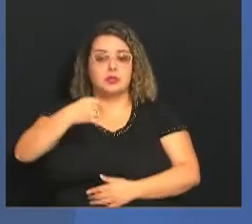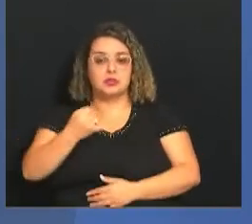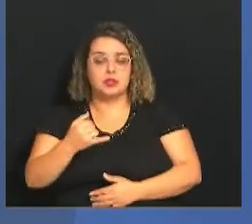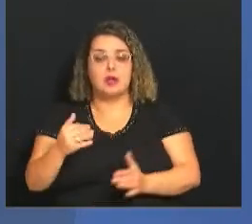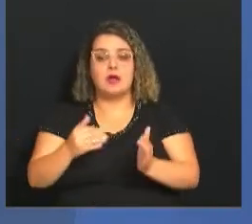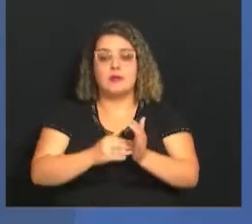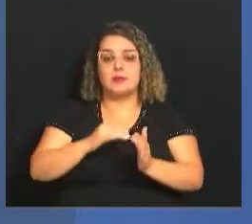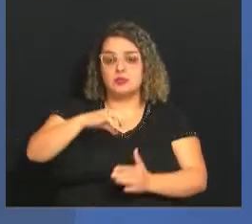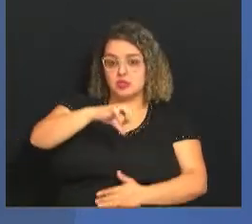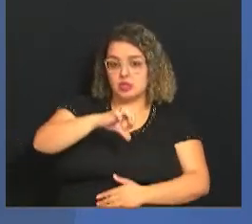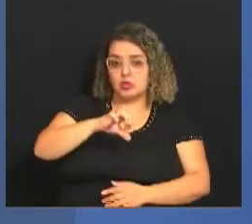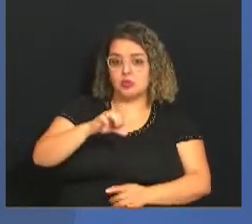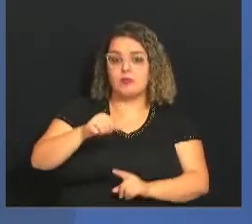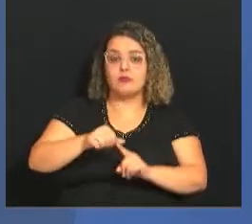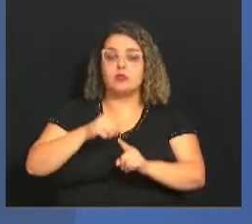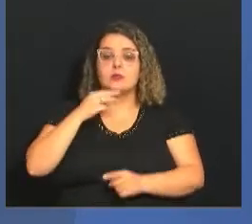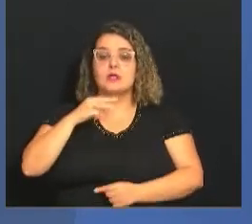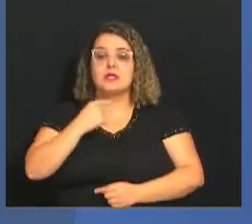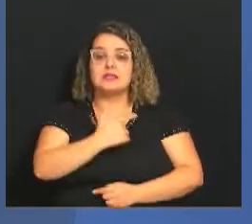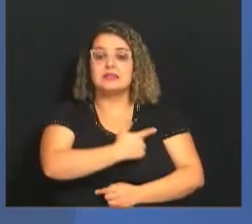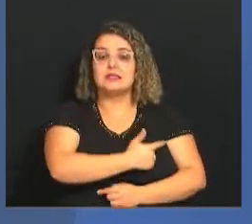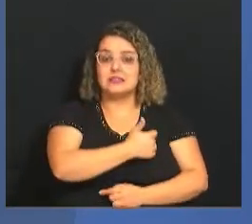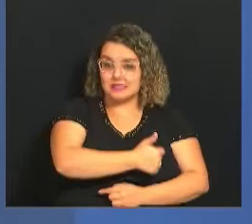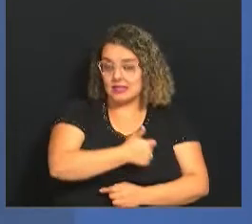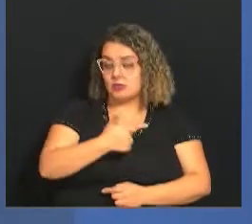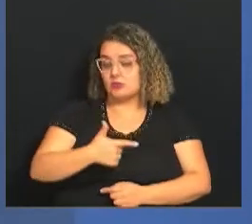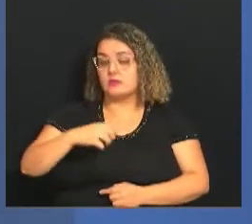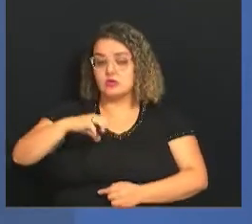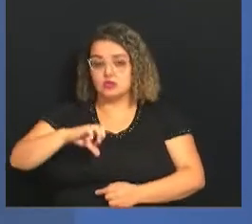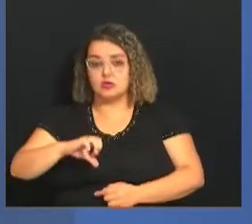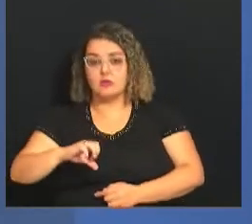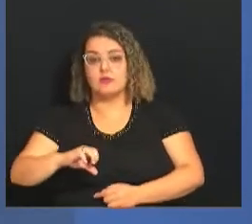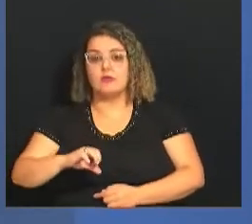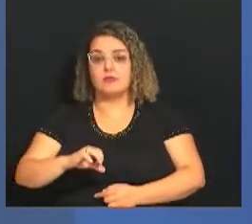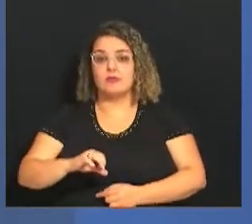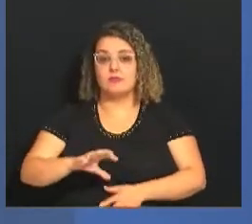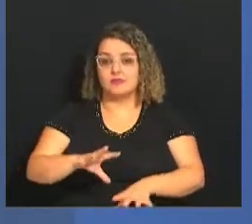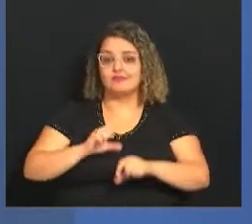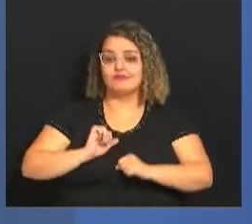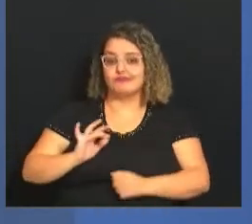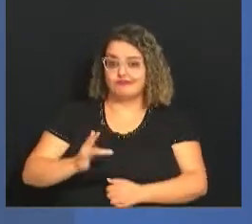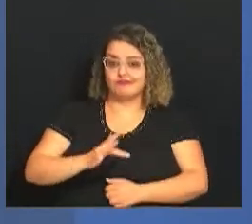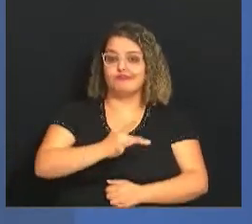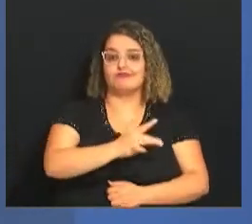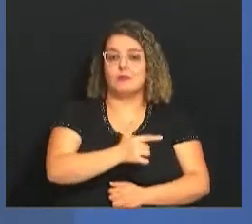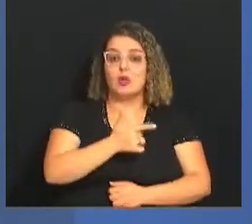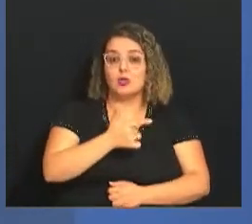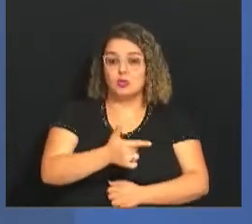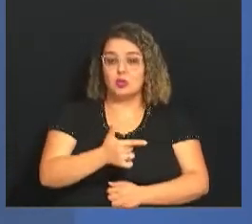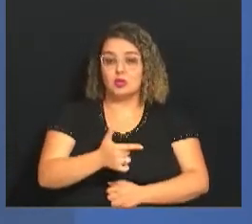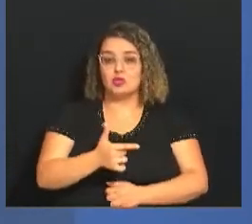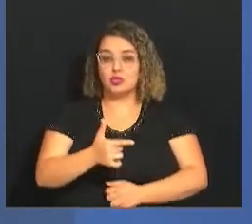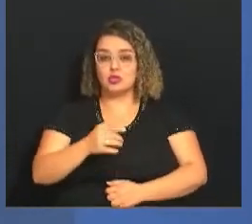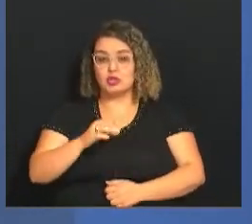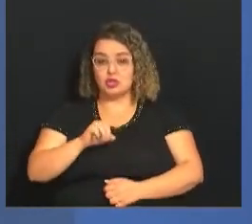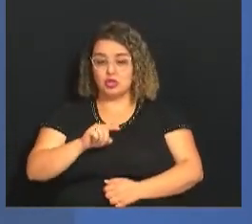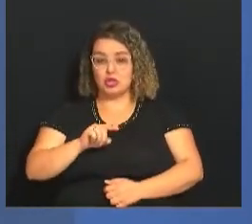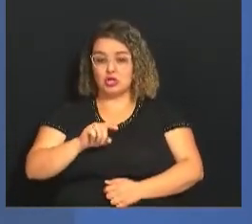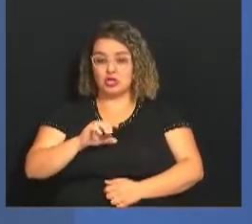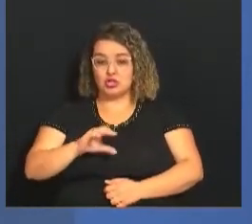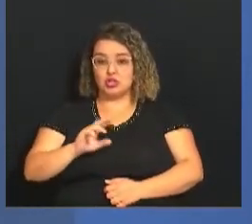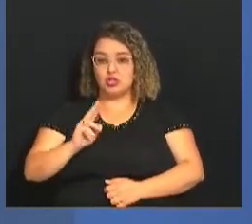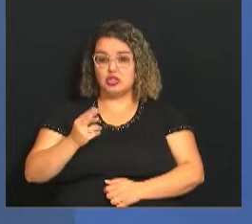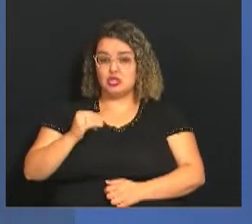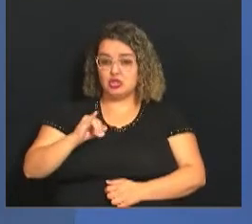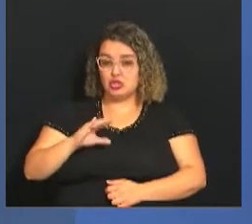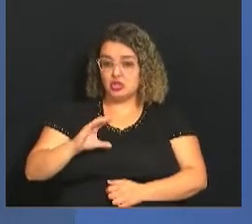março, 129 casos de dengue registrados aqui em Campinas, 2 de chikungunya e não há registro de casos de